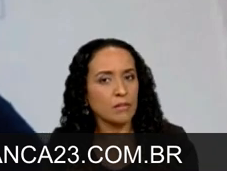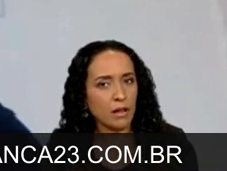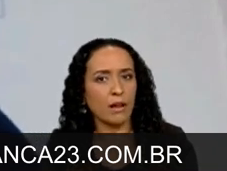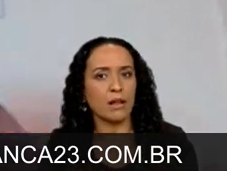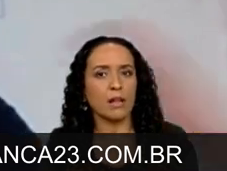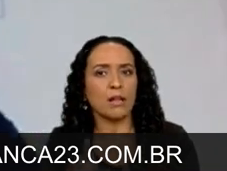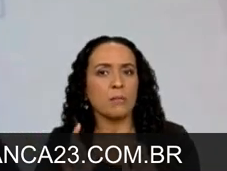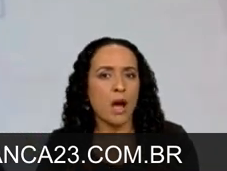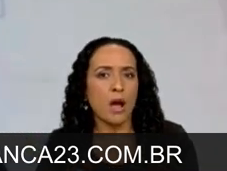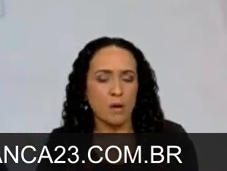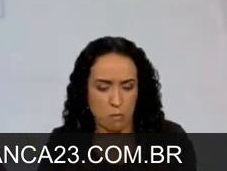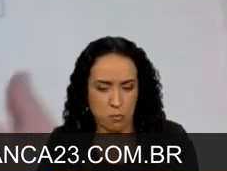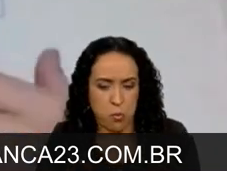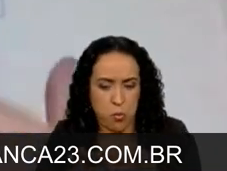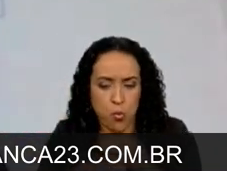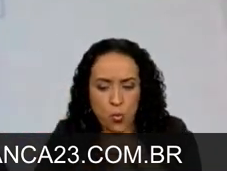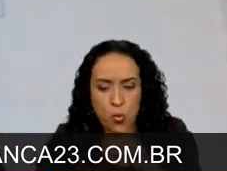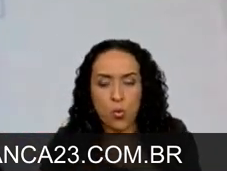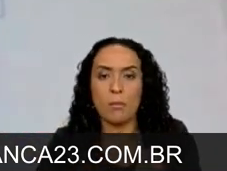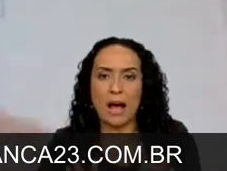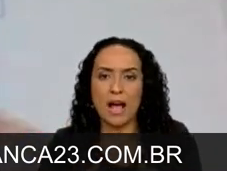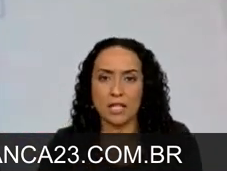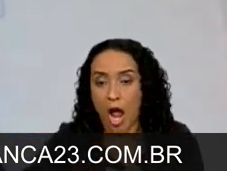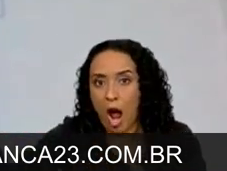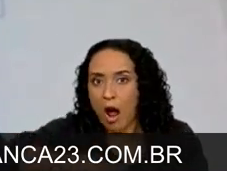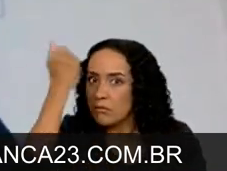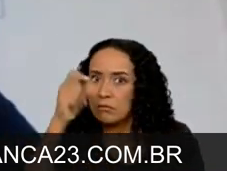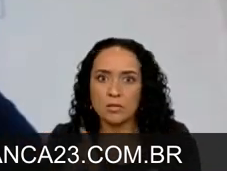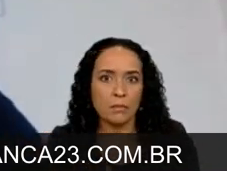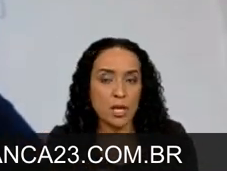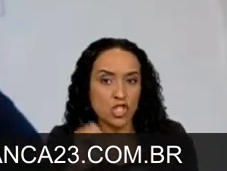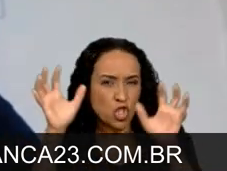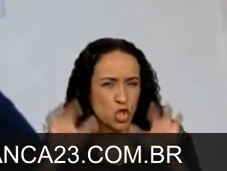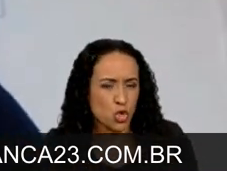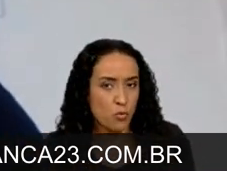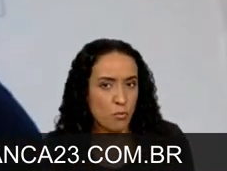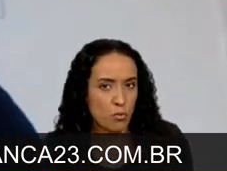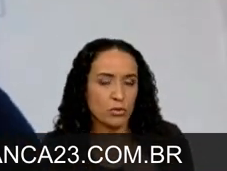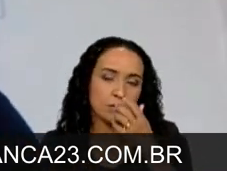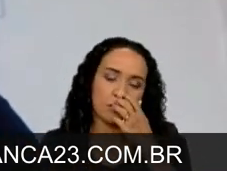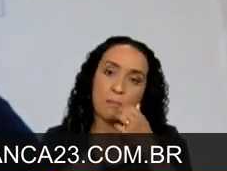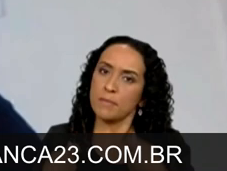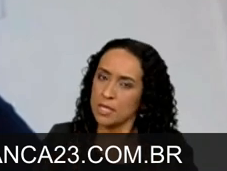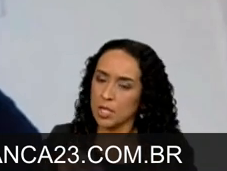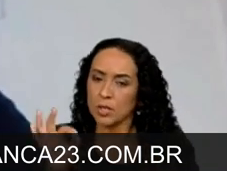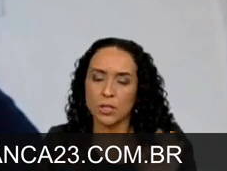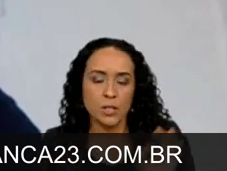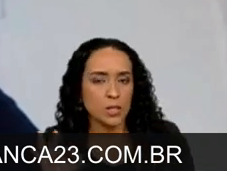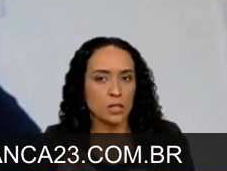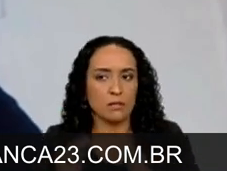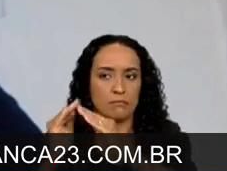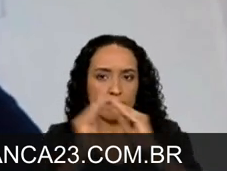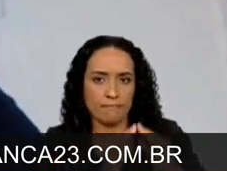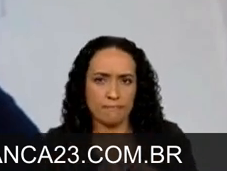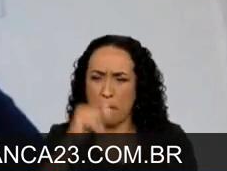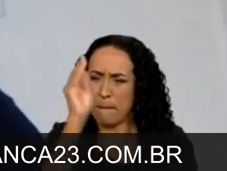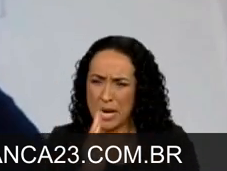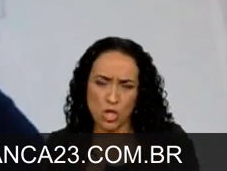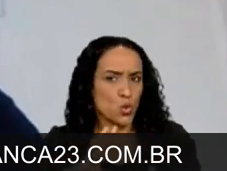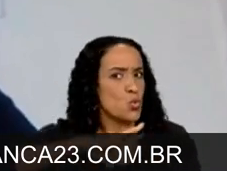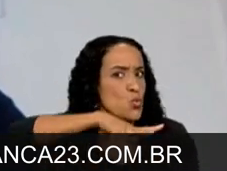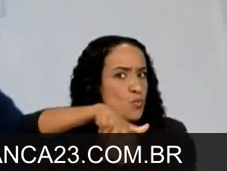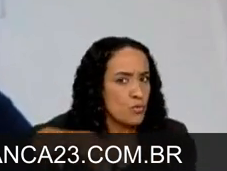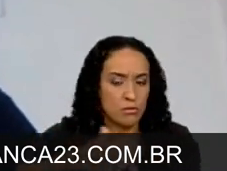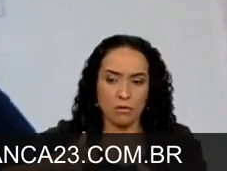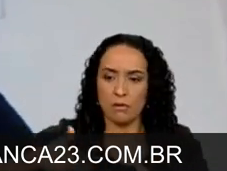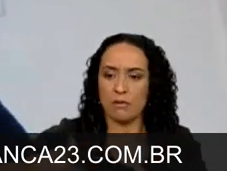não só o acúmulo dela, mas o aumento da velocidade quando chove muito. Então a gente vai precisar de uma grande reforma urbana no Brasil e no mundo pelos